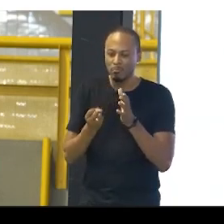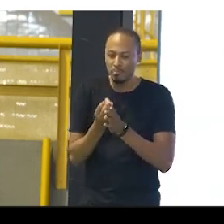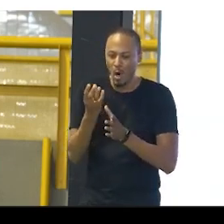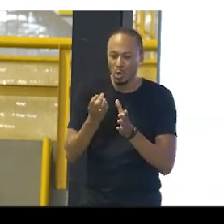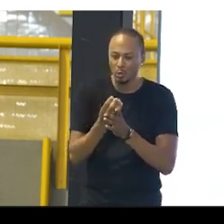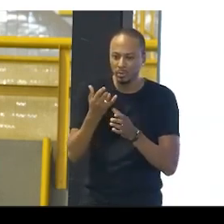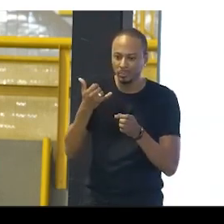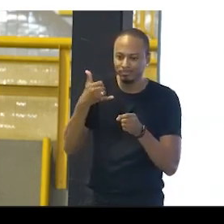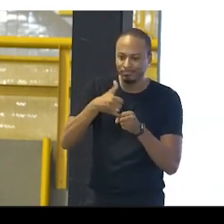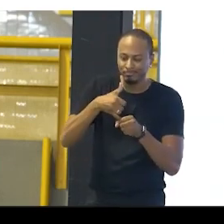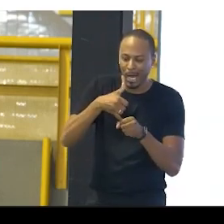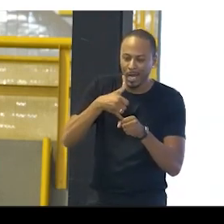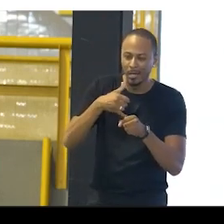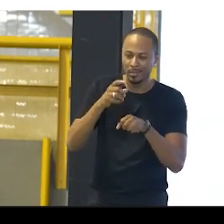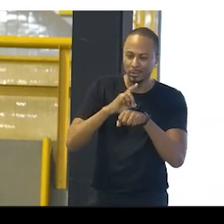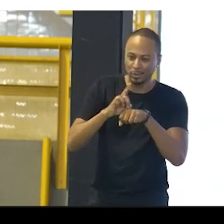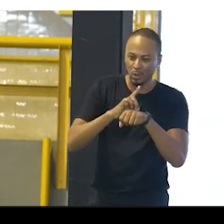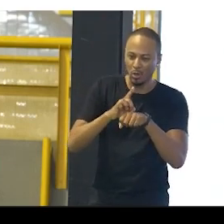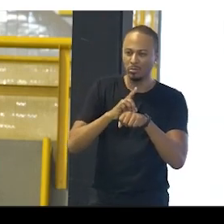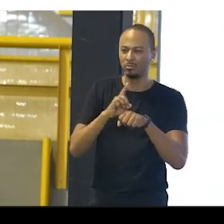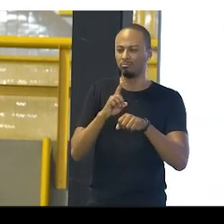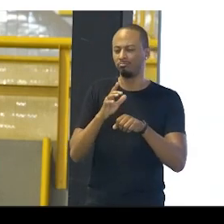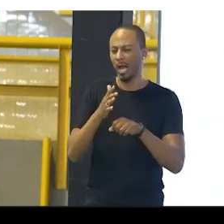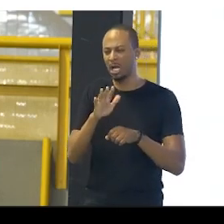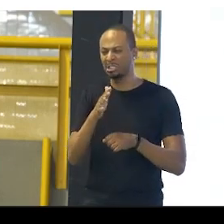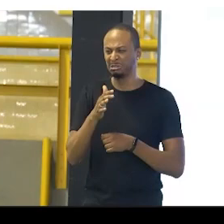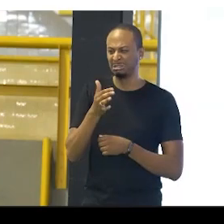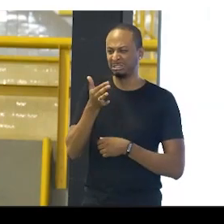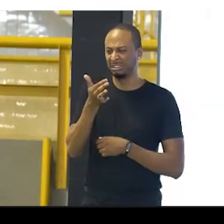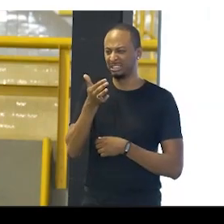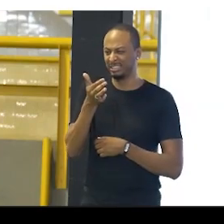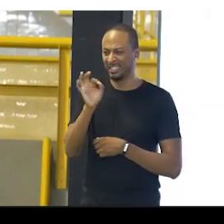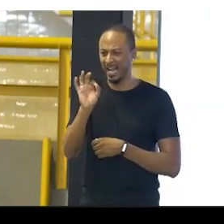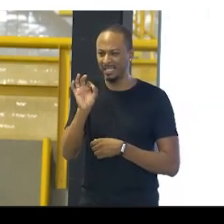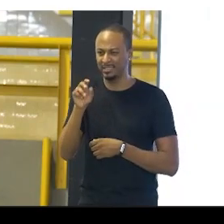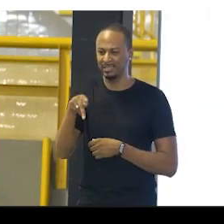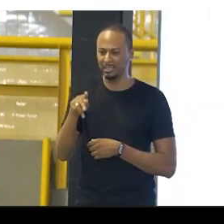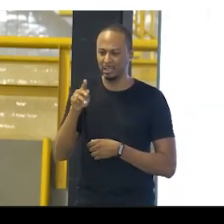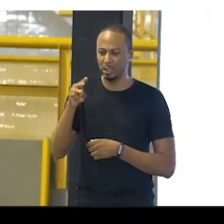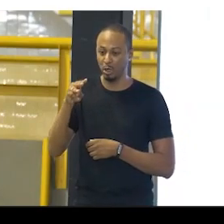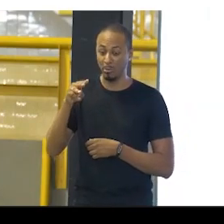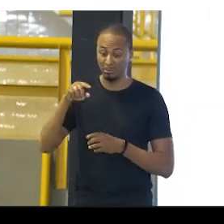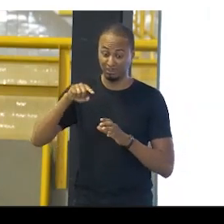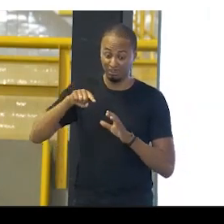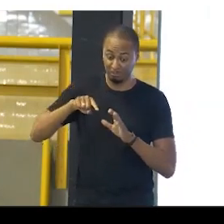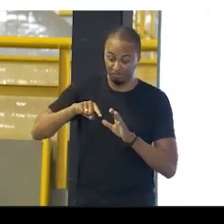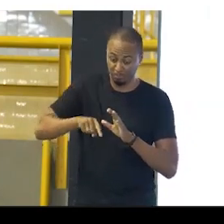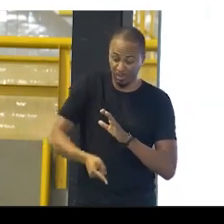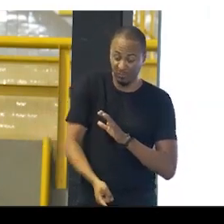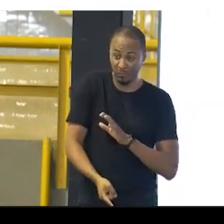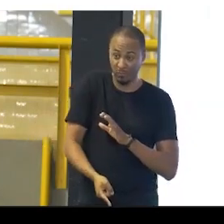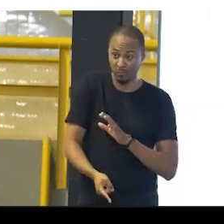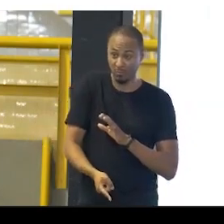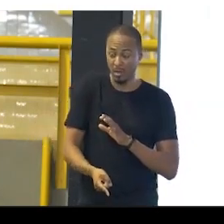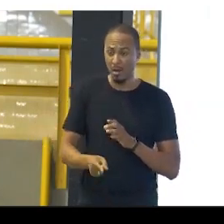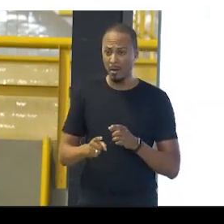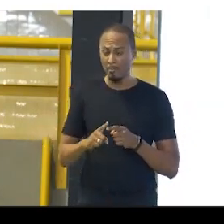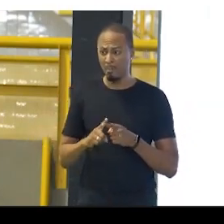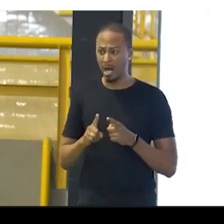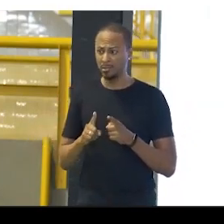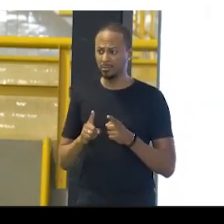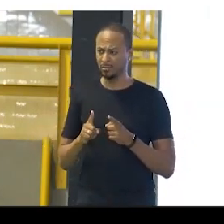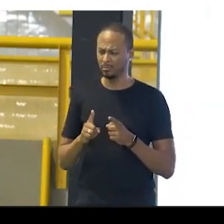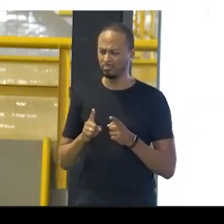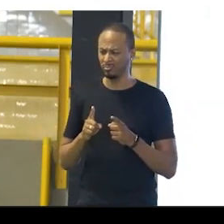se poderia duvidar da nossa capacidade de desenvolver essa tecnologia para ir buscar o petróleo a 7 quilômetros. E desenvolvemos.